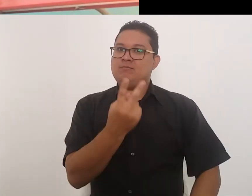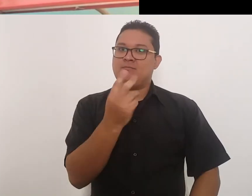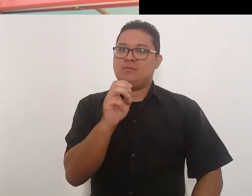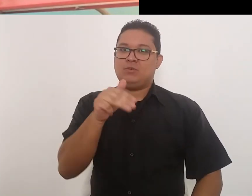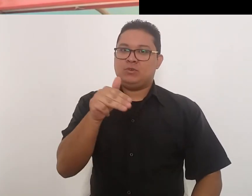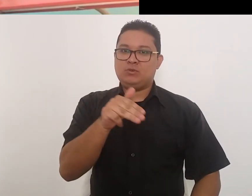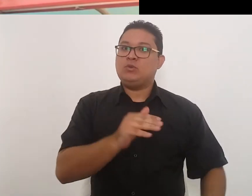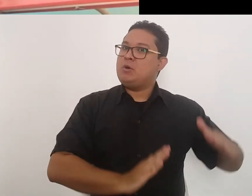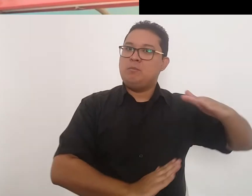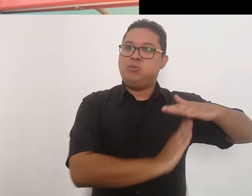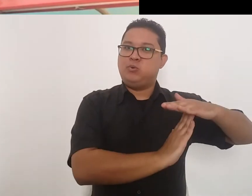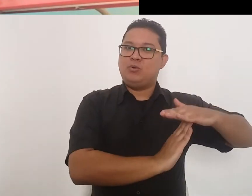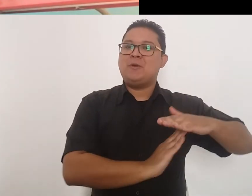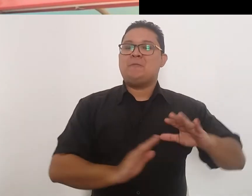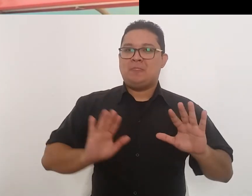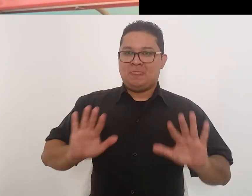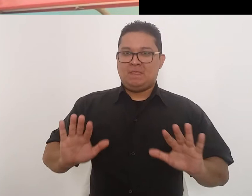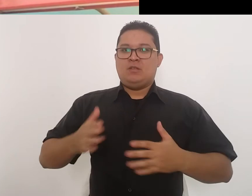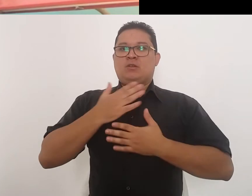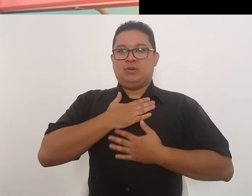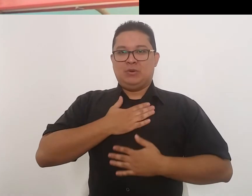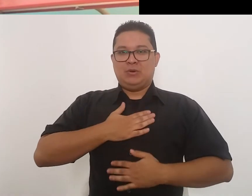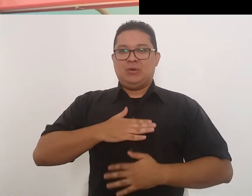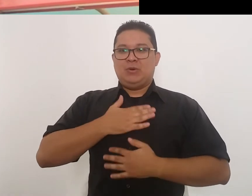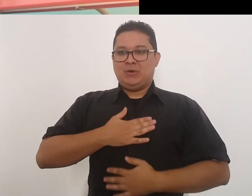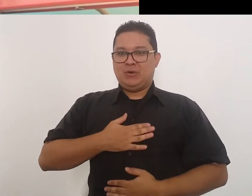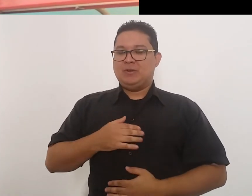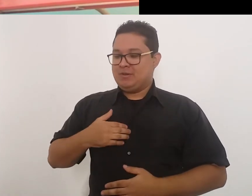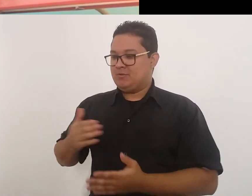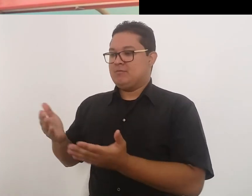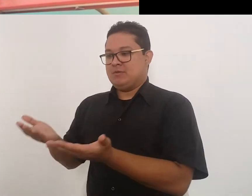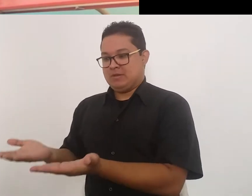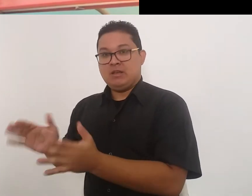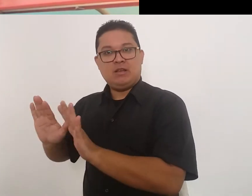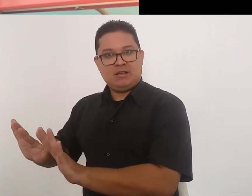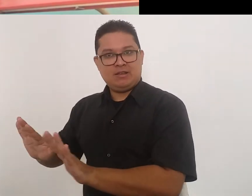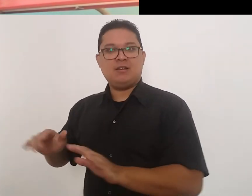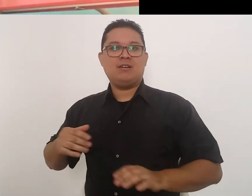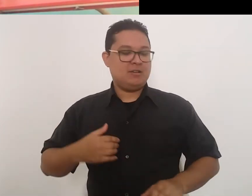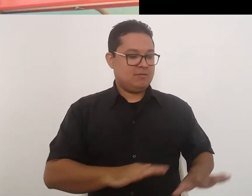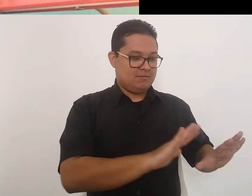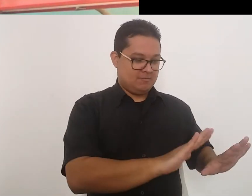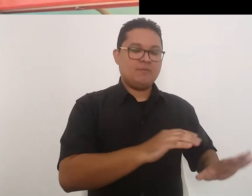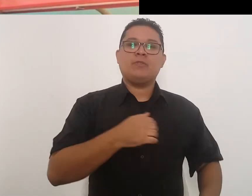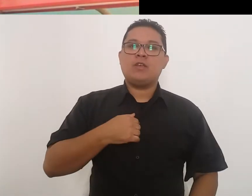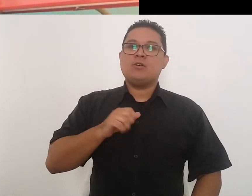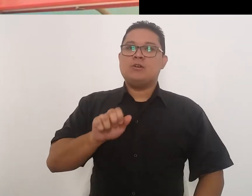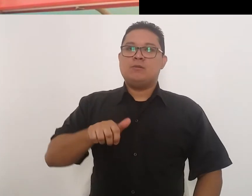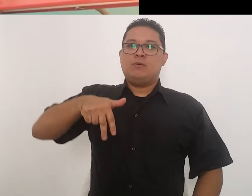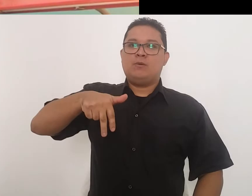para, descansa, toma uma água, vai checar as mensagens, vai ver se tem alguma coisa nova,